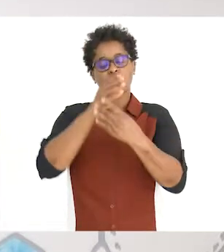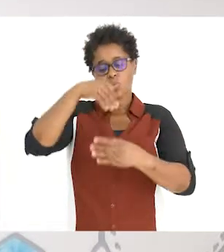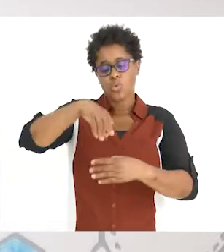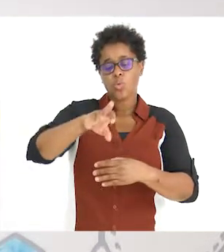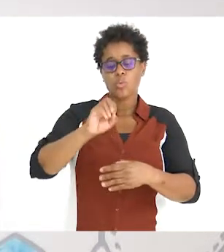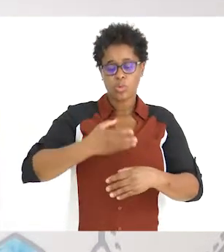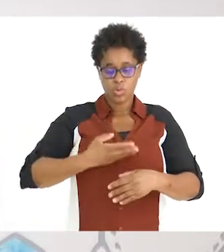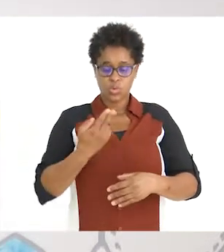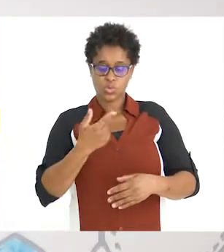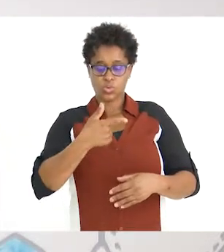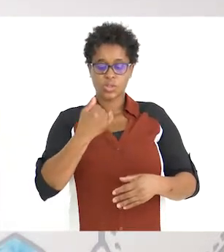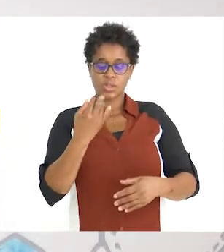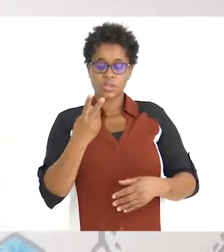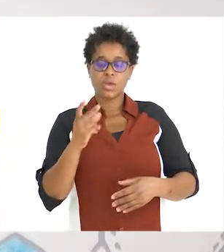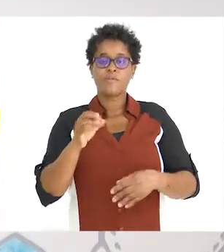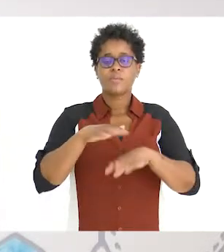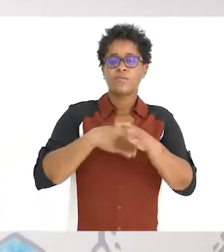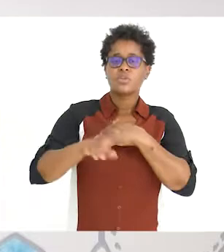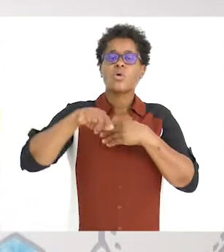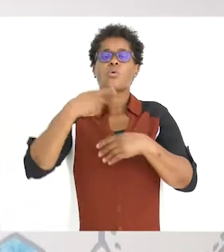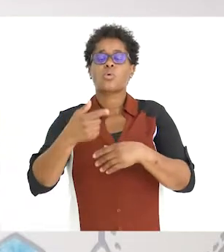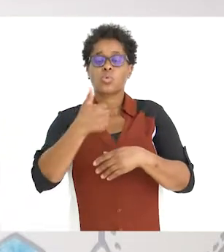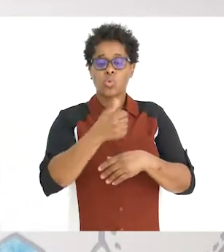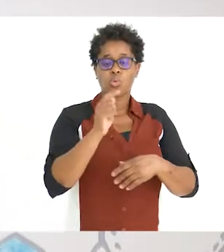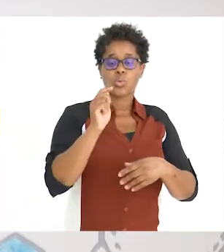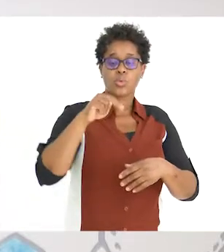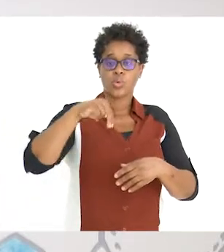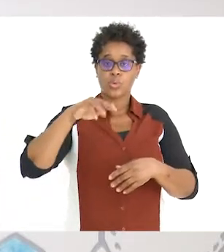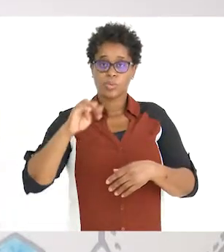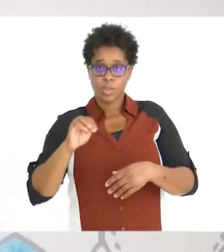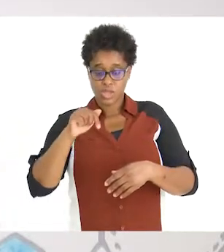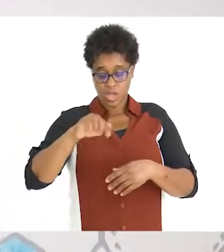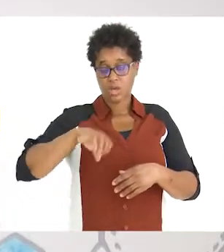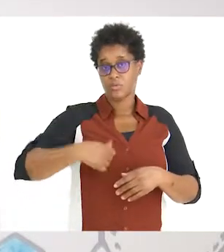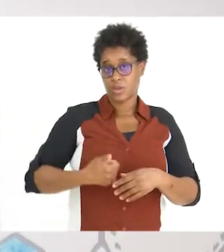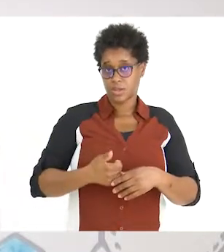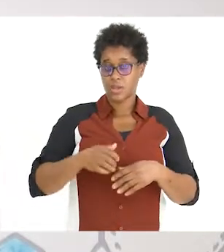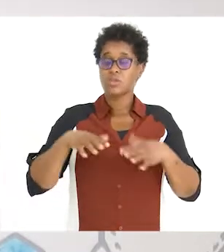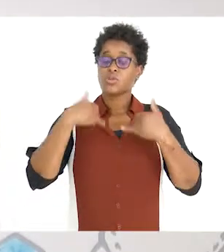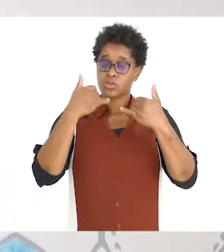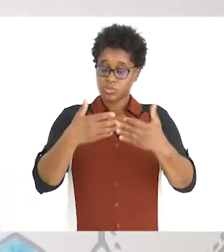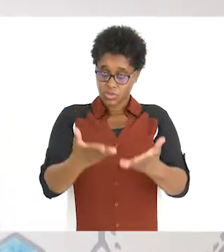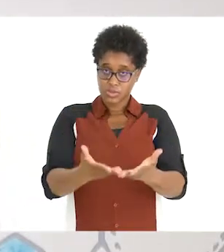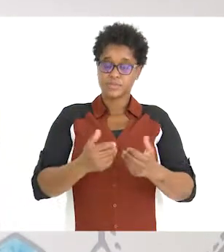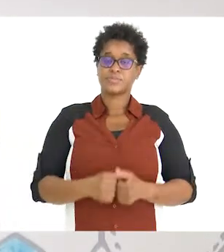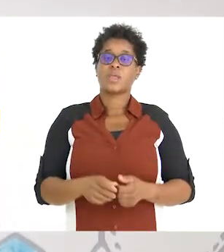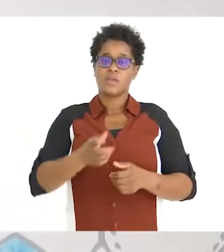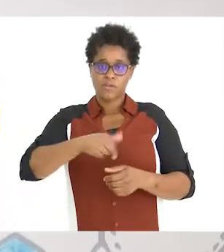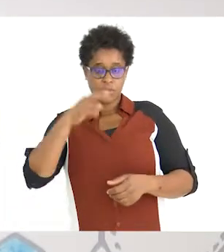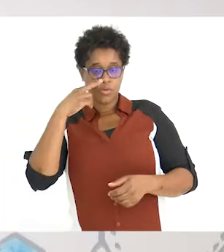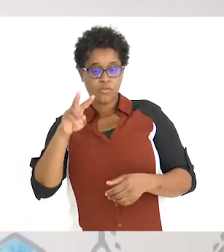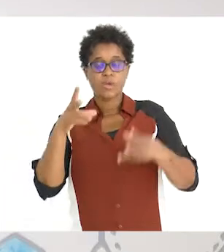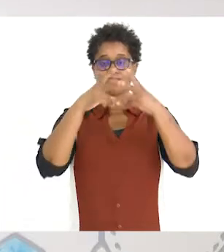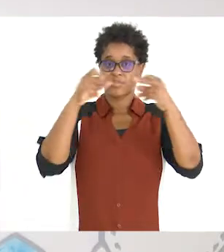para produzir outros bens aqui em Cabo Verde. Posto isto, vamos ver um conceito que vocês